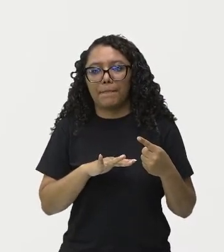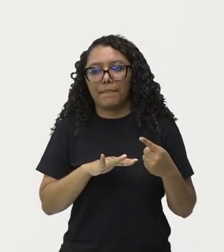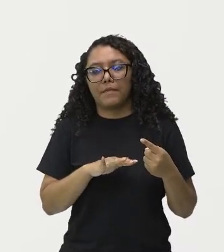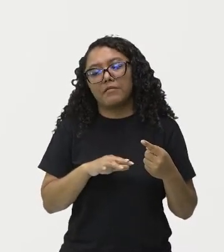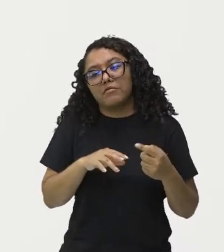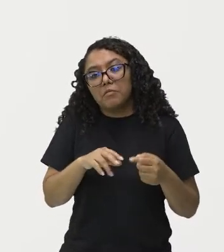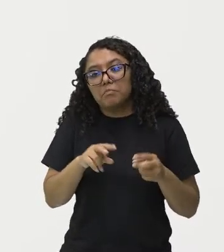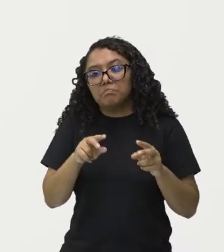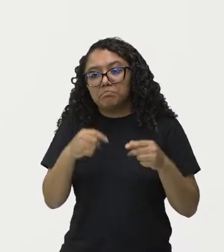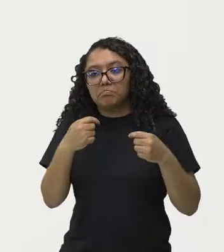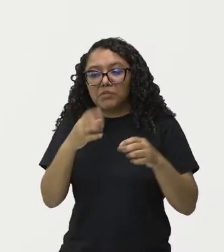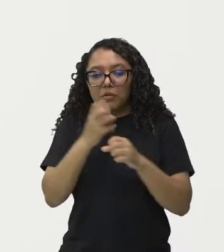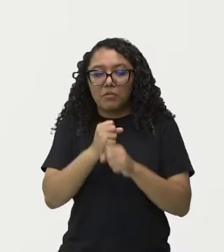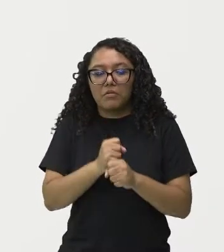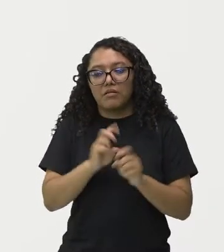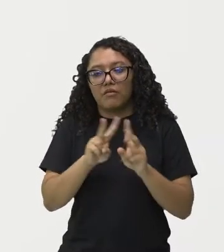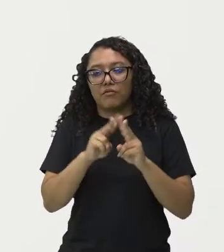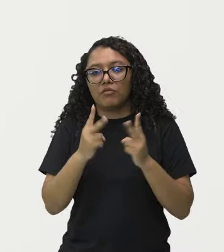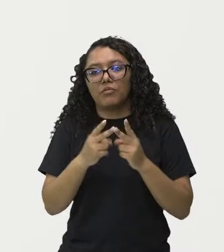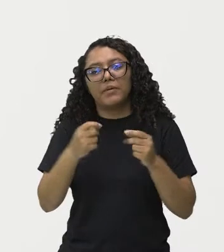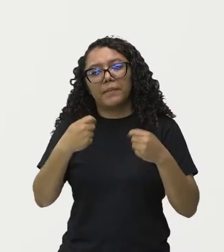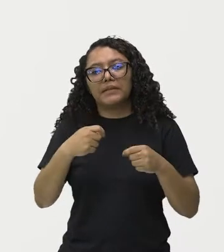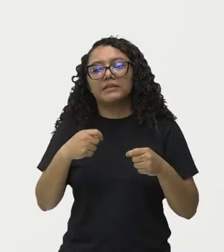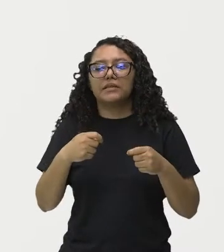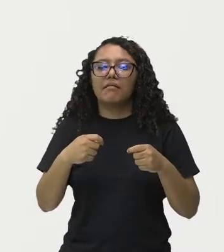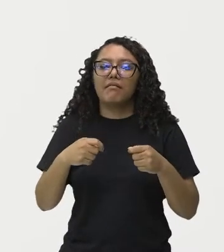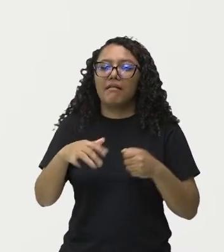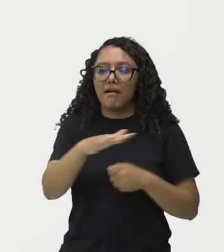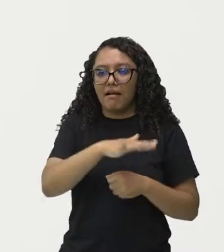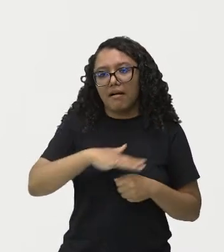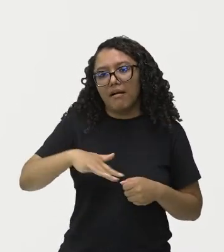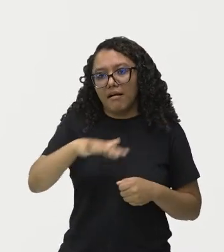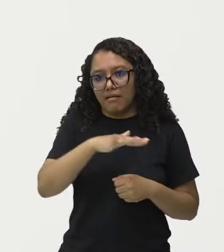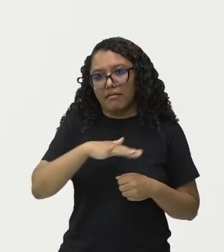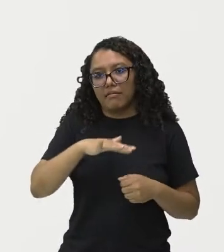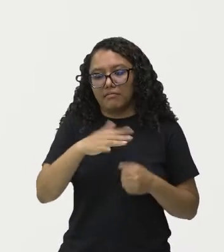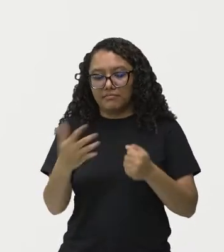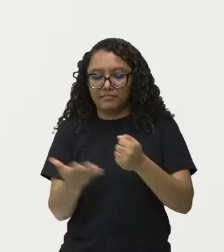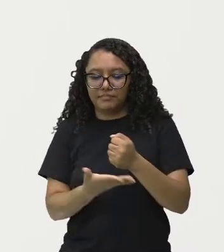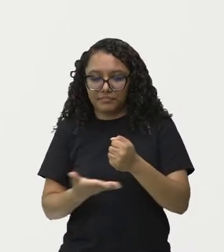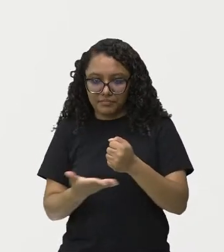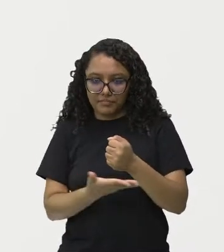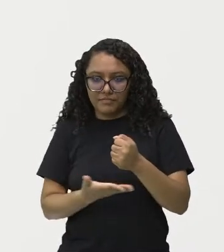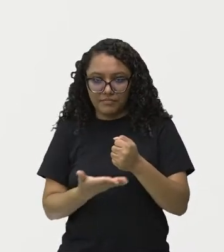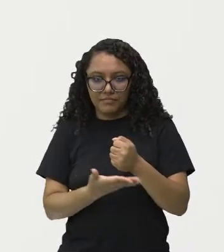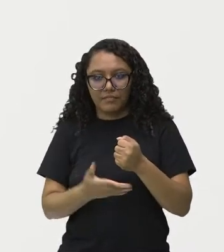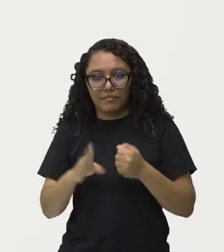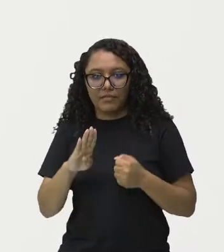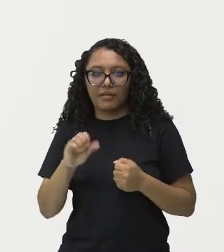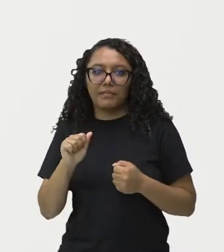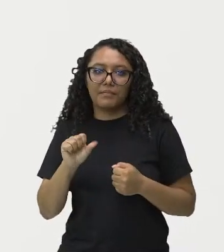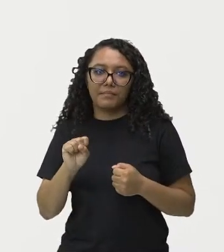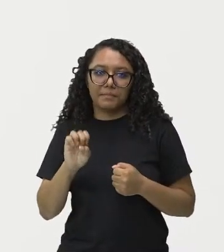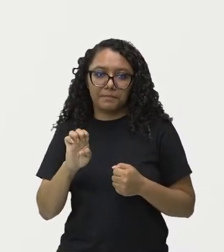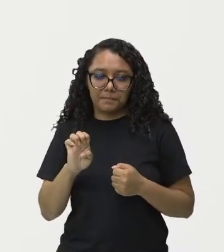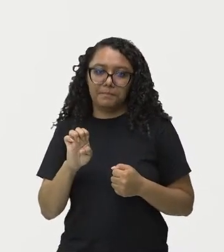tenho que levar em consideração a área. Que área? A área da base desse cilindro, tá?